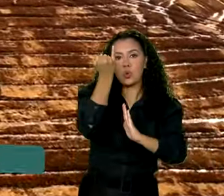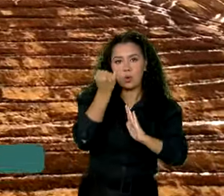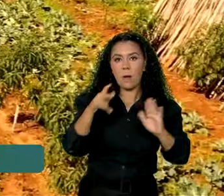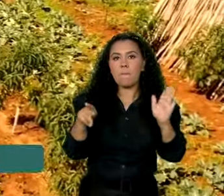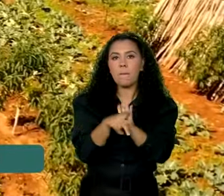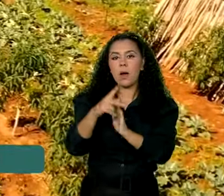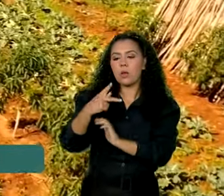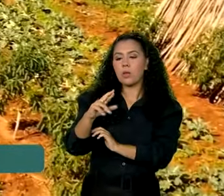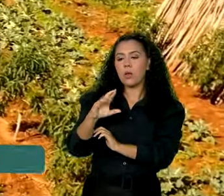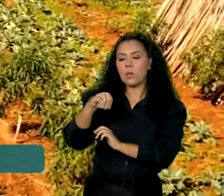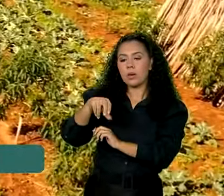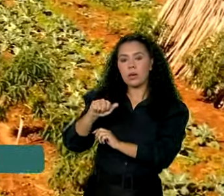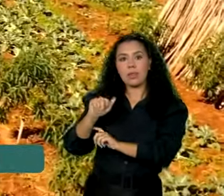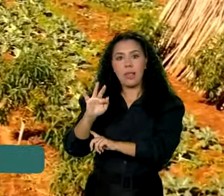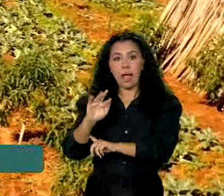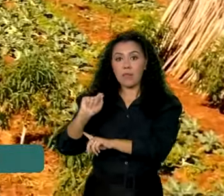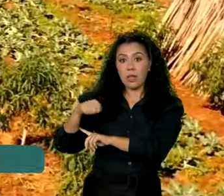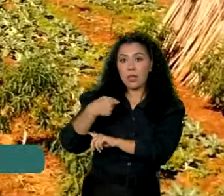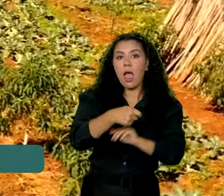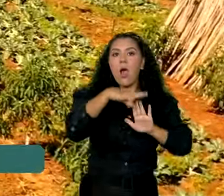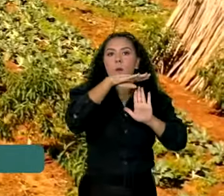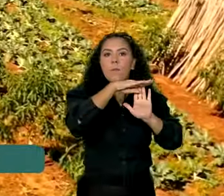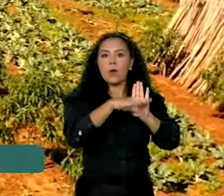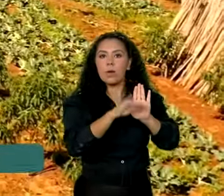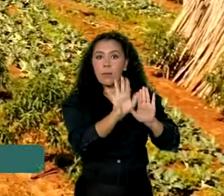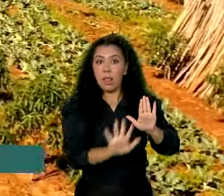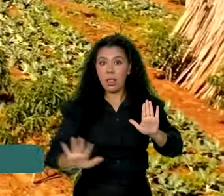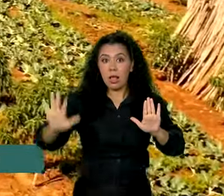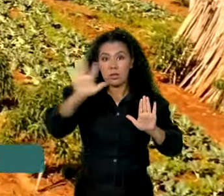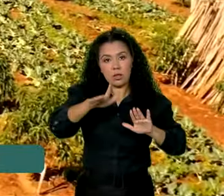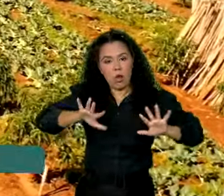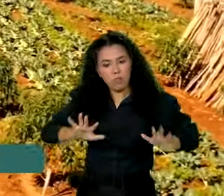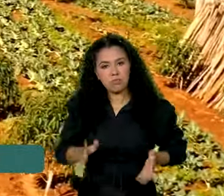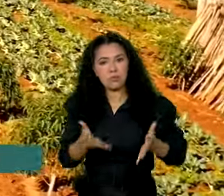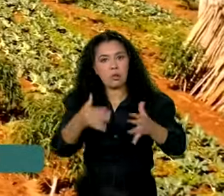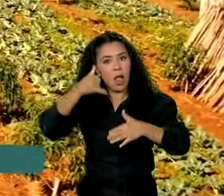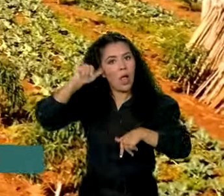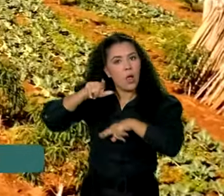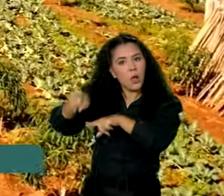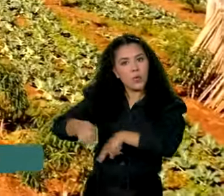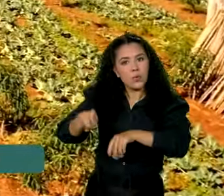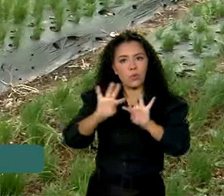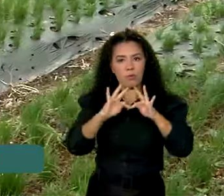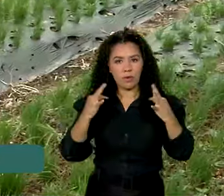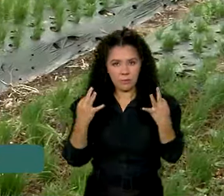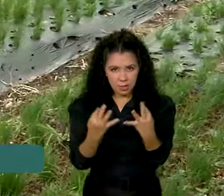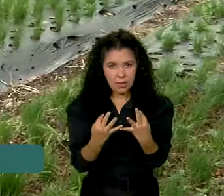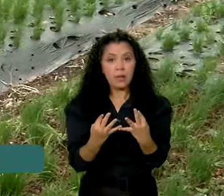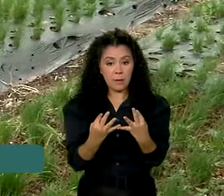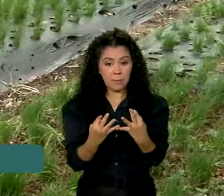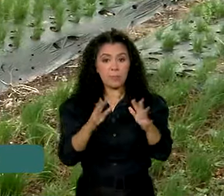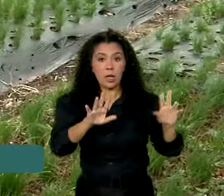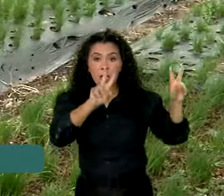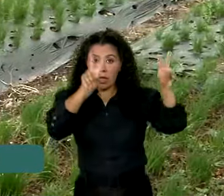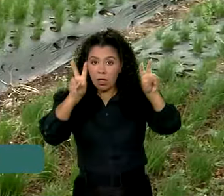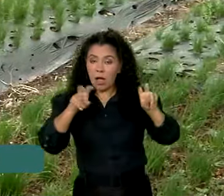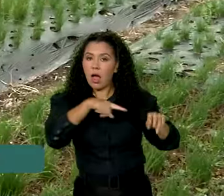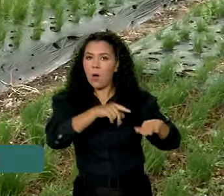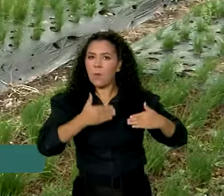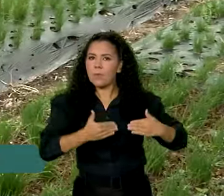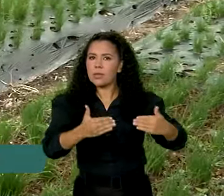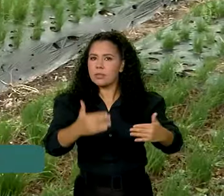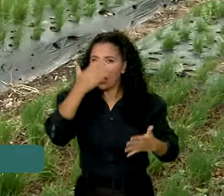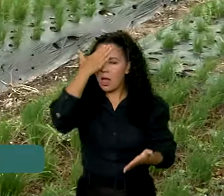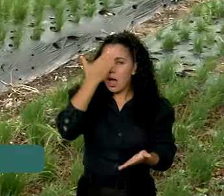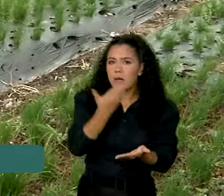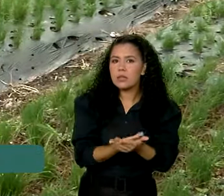PRONAF, o Programa Nacional de Fortalecimento da Agricultura Familiar. A pasta acredita que cerca